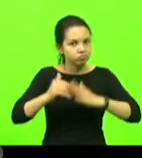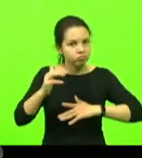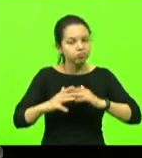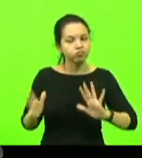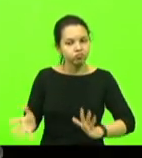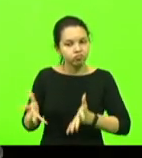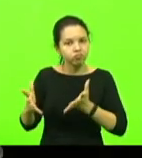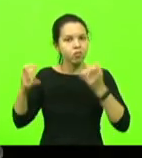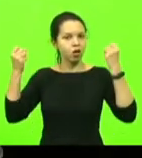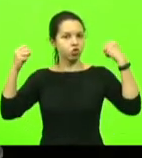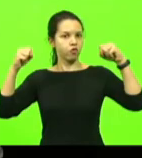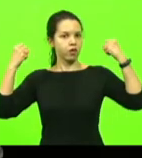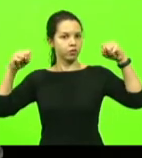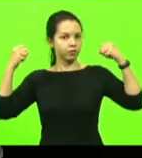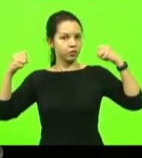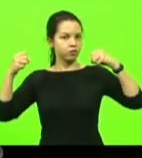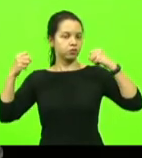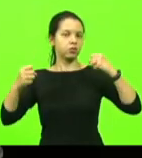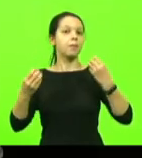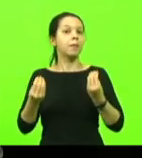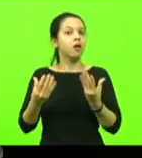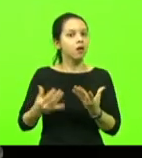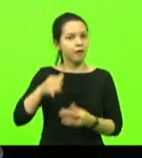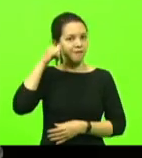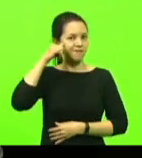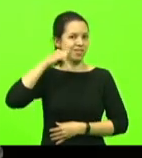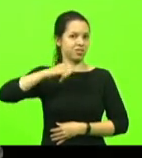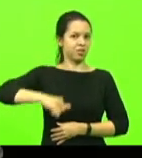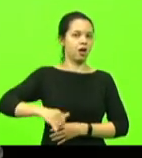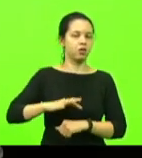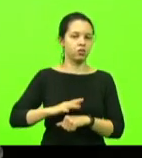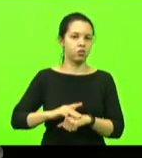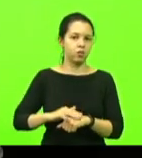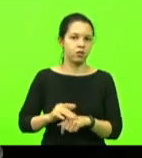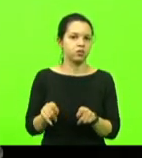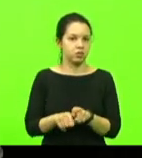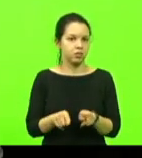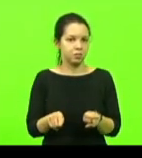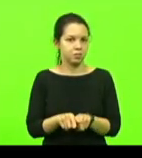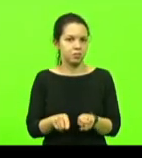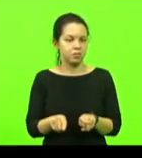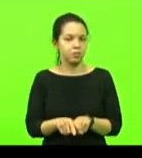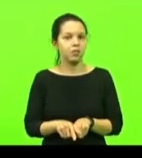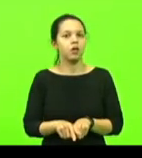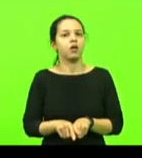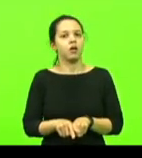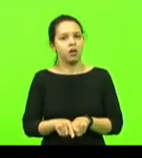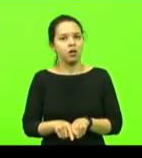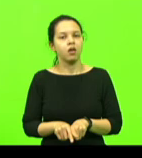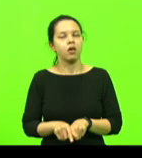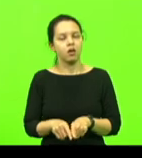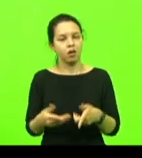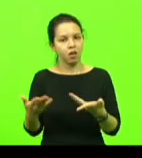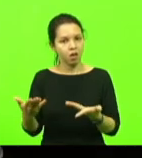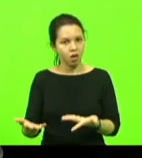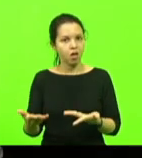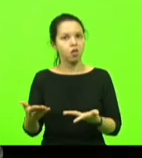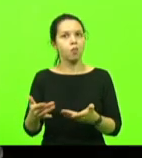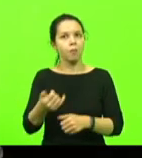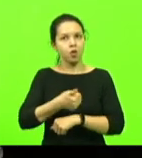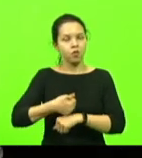de prevenção geral e ainda as que atinjam, por exemplo, a voz dos profissionais. Os